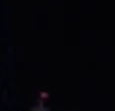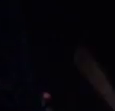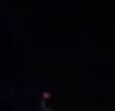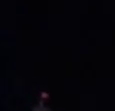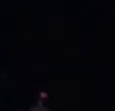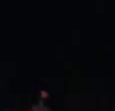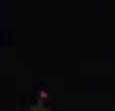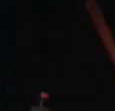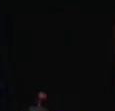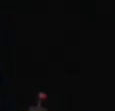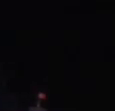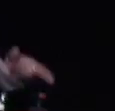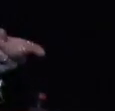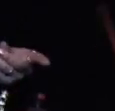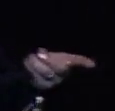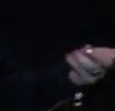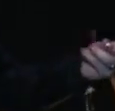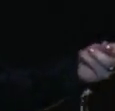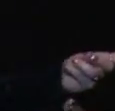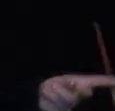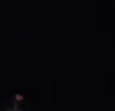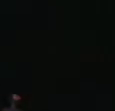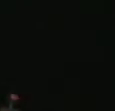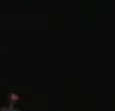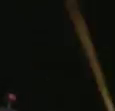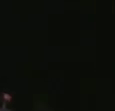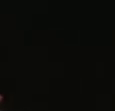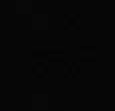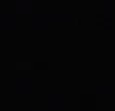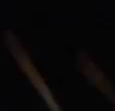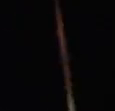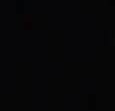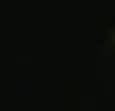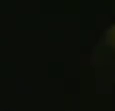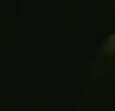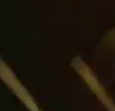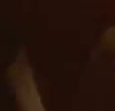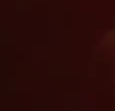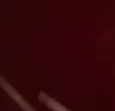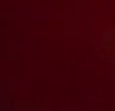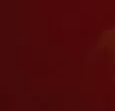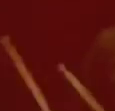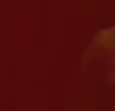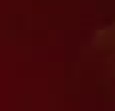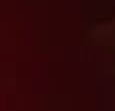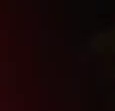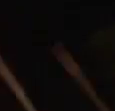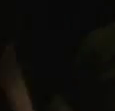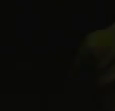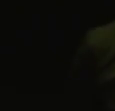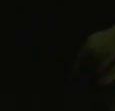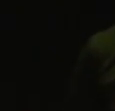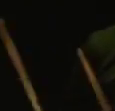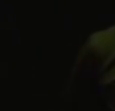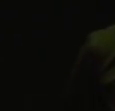ter. Vão sem mim que eu vou lá ter. Vão sem mim que eu vou lá ter.